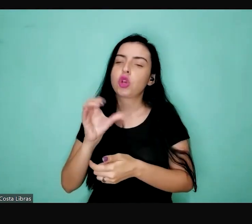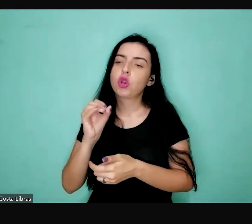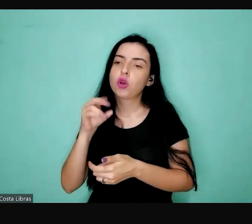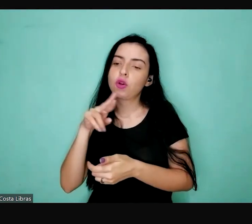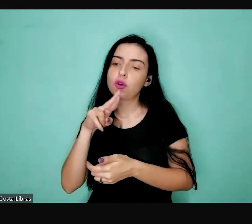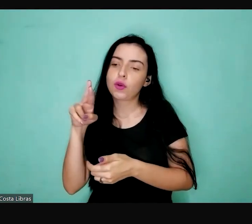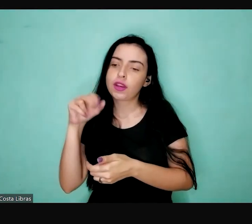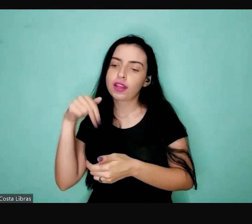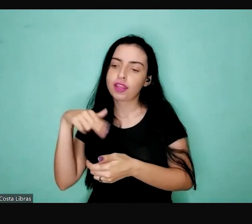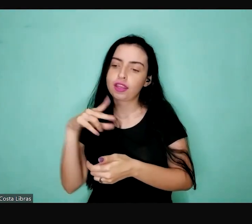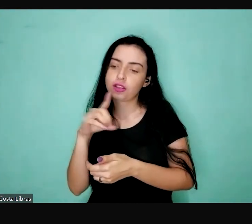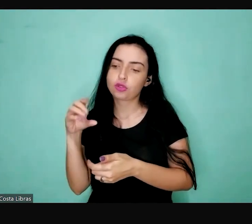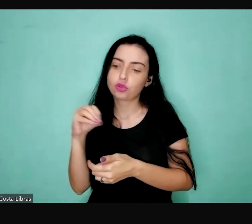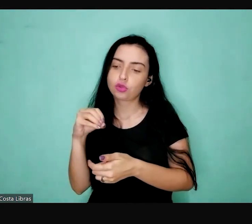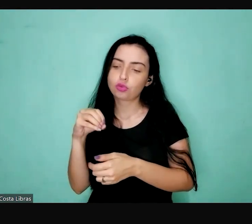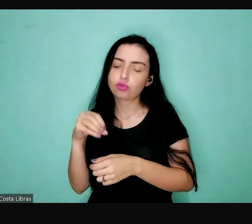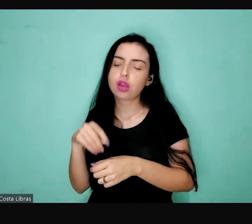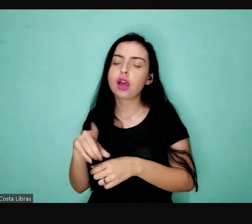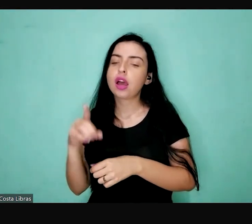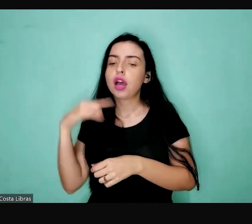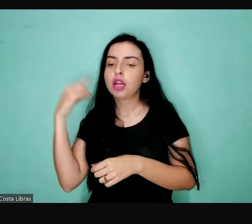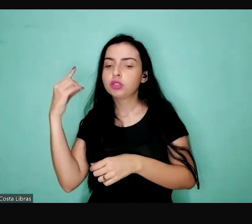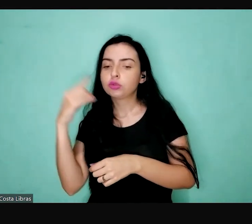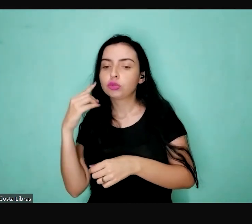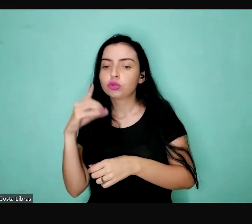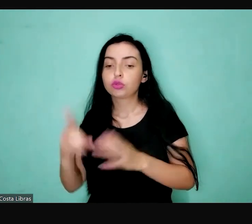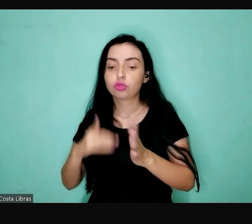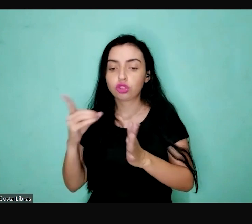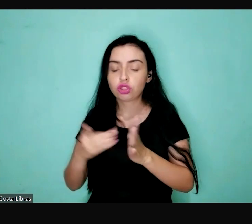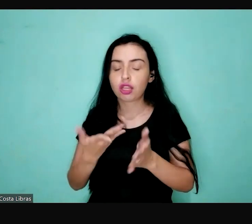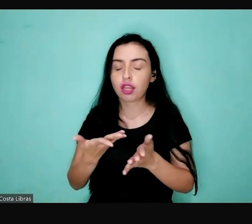que é doutor em Direito pela Universidade de Salamanca,